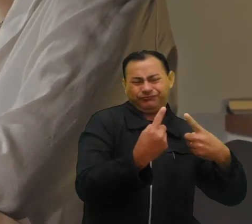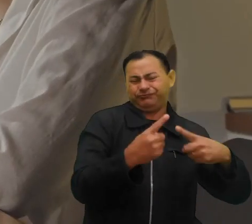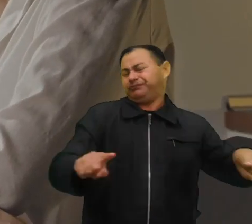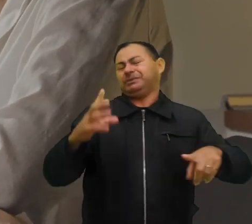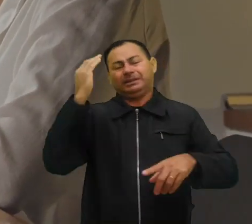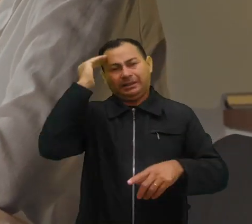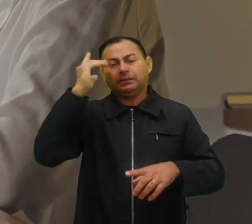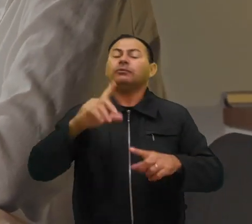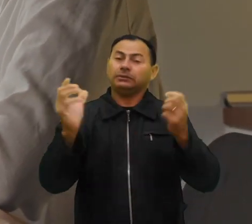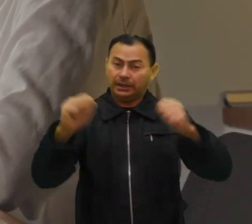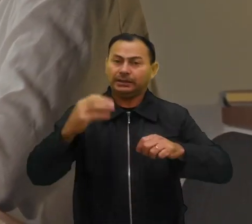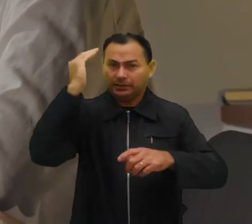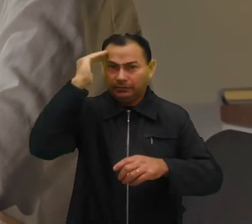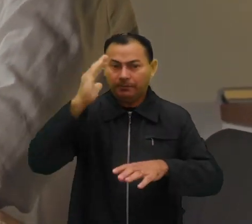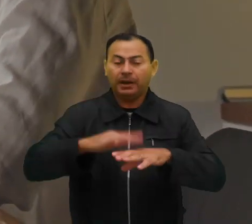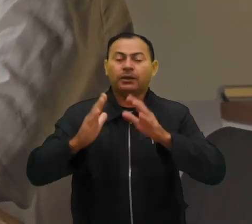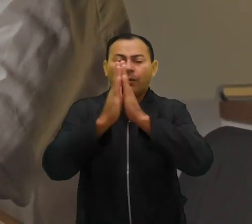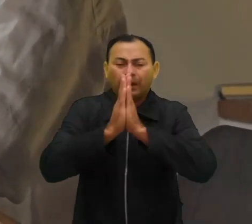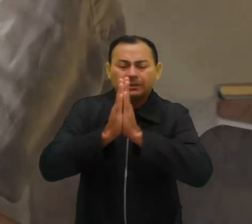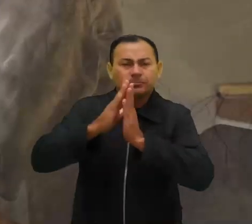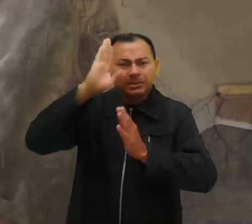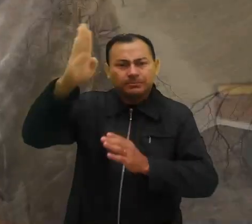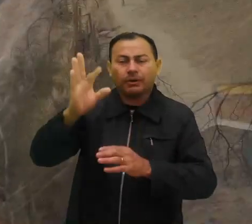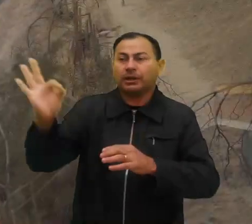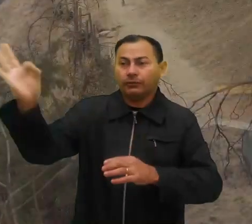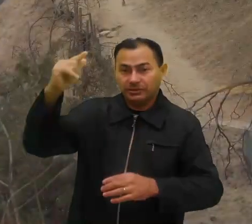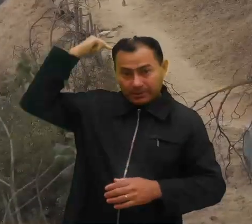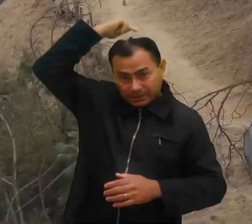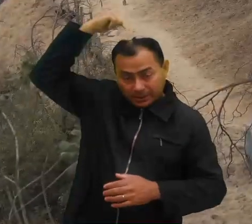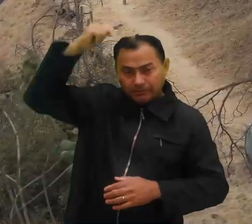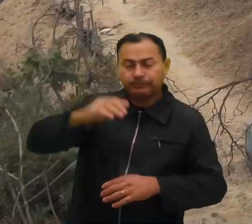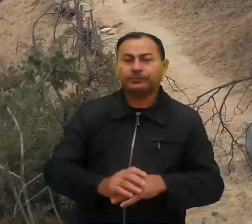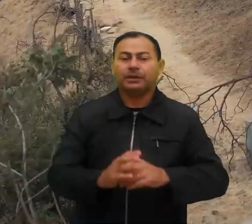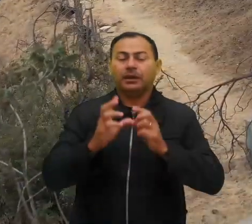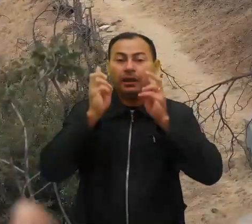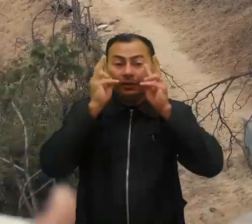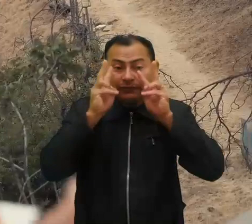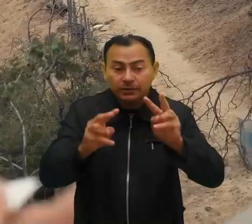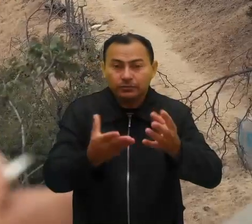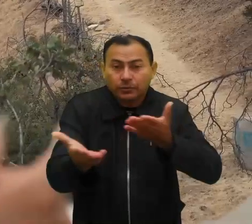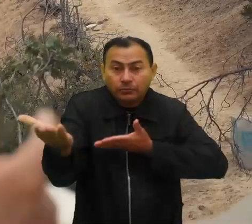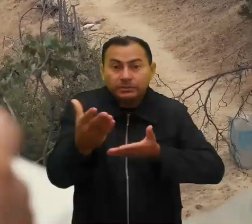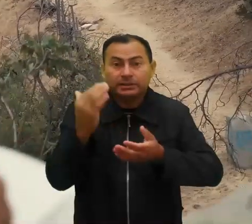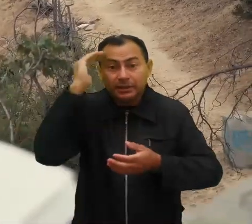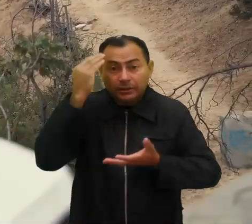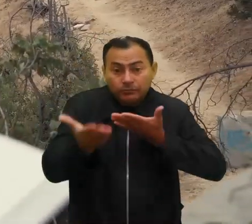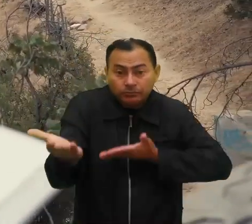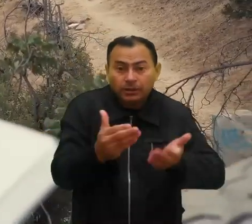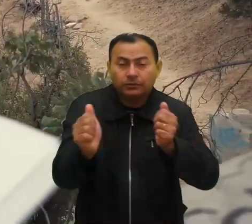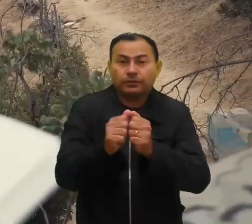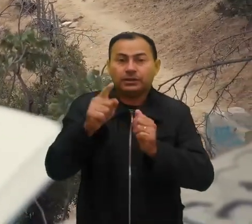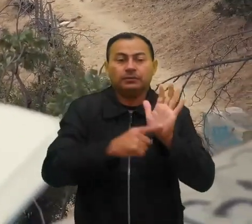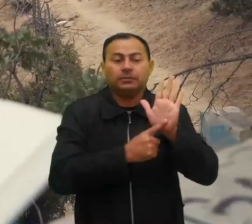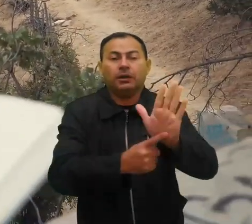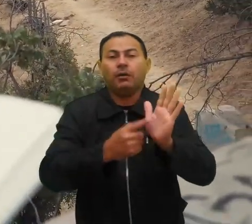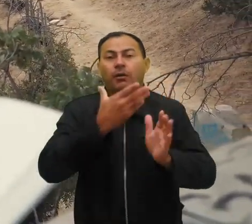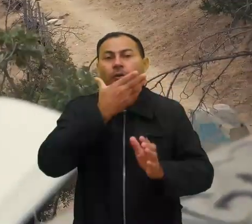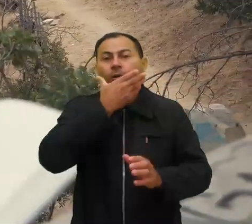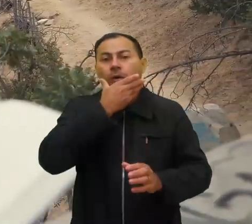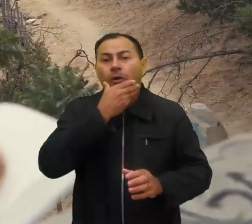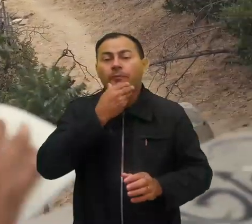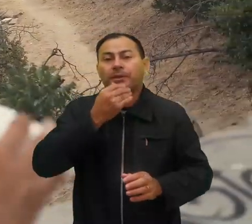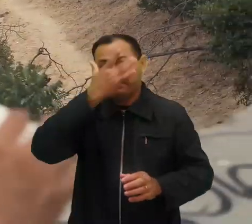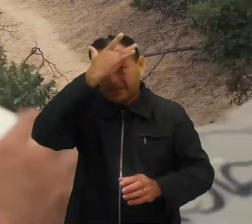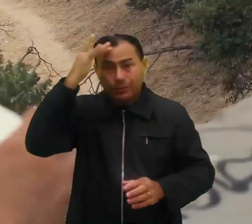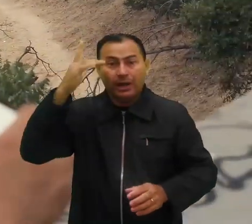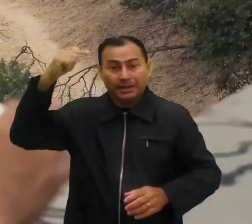entendida. Minha oração é que com a chave mestra, o Espírito Santo, e esta visão que compartilhei com você, revelada a homens santos